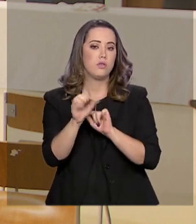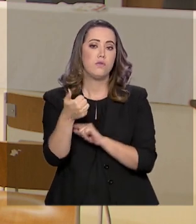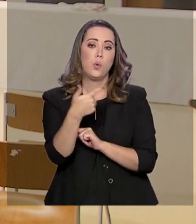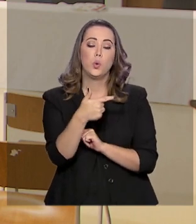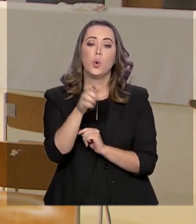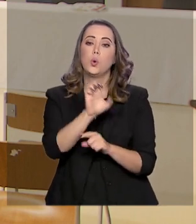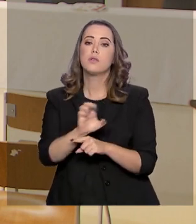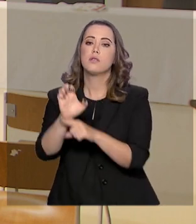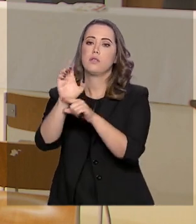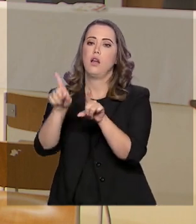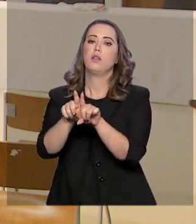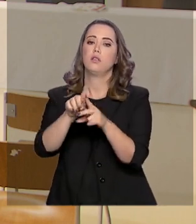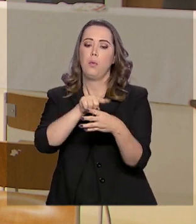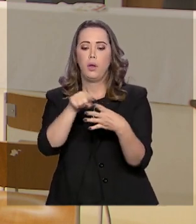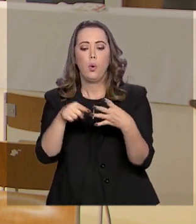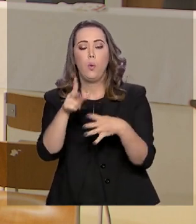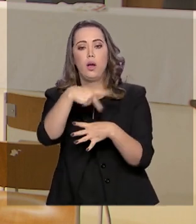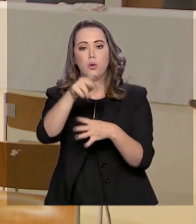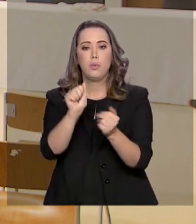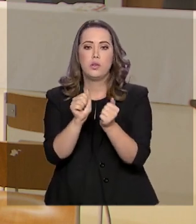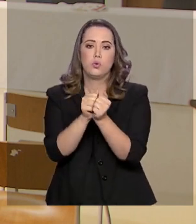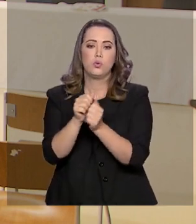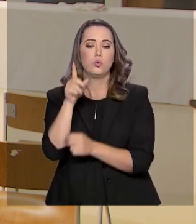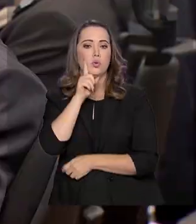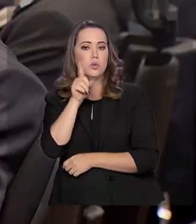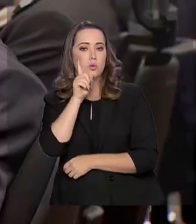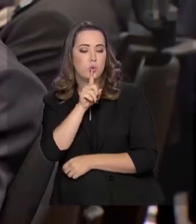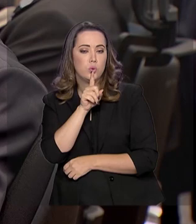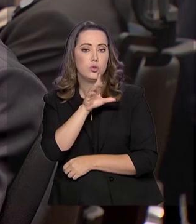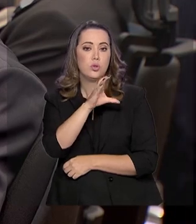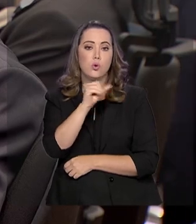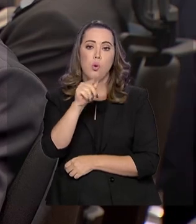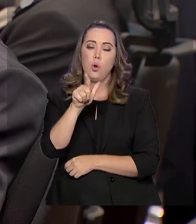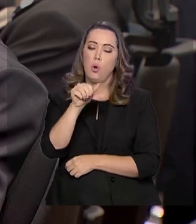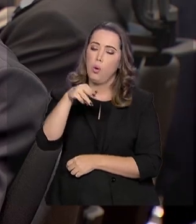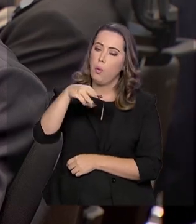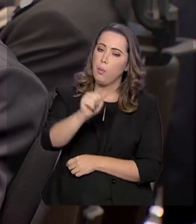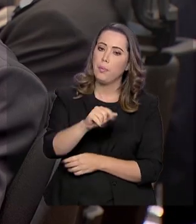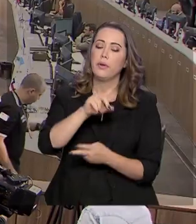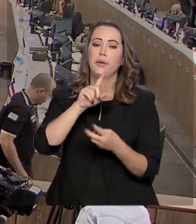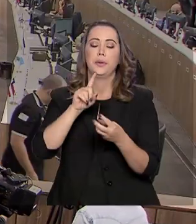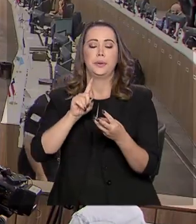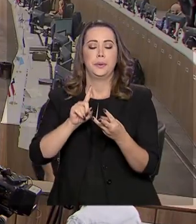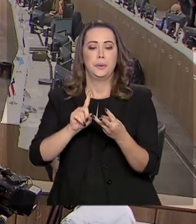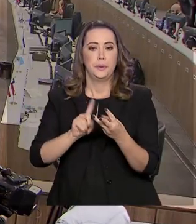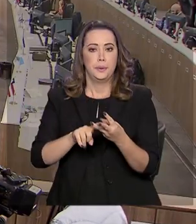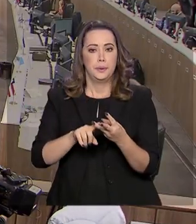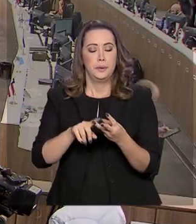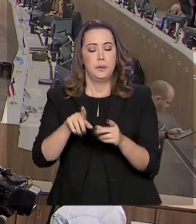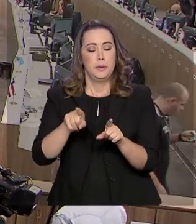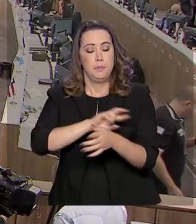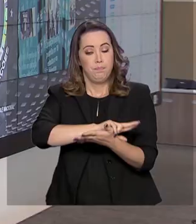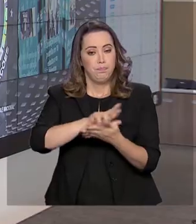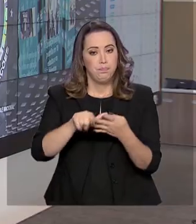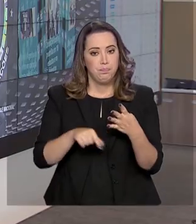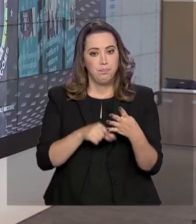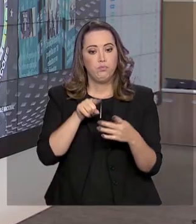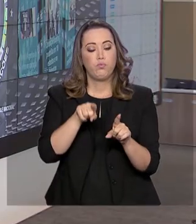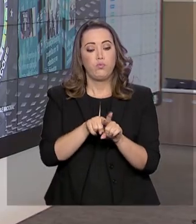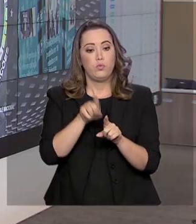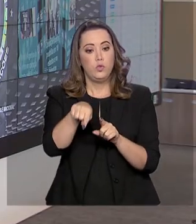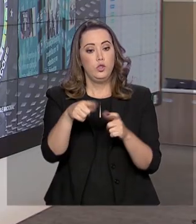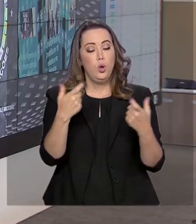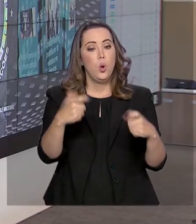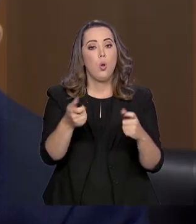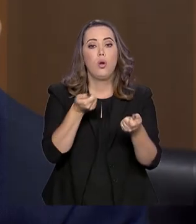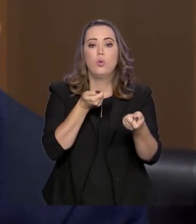países, Estados Unidos, Colômbia, Paraguai e Panamá. As ações foram acompanhadas do Centro Integrado de Comando e Controle